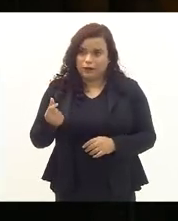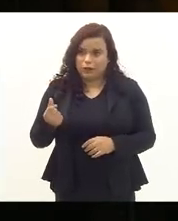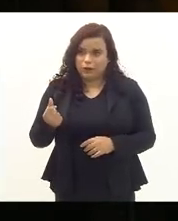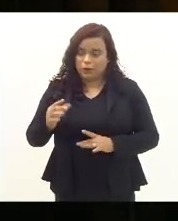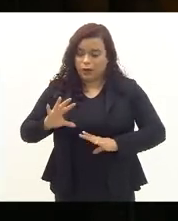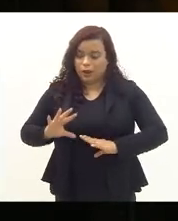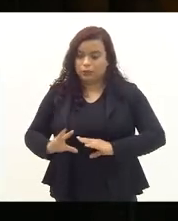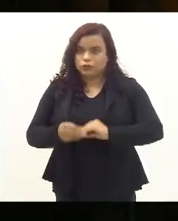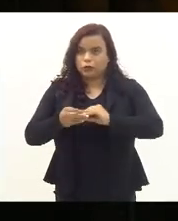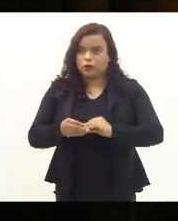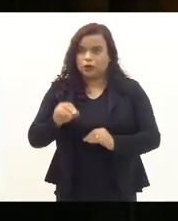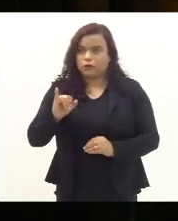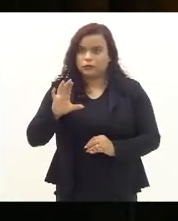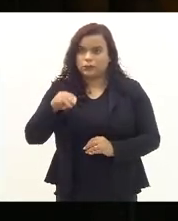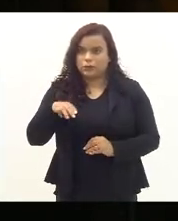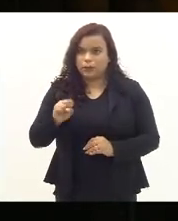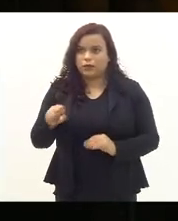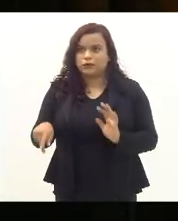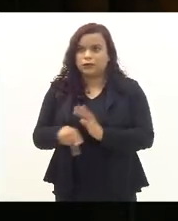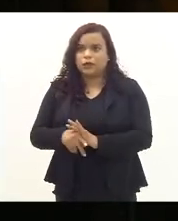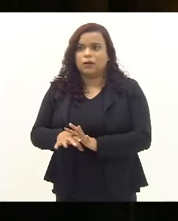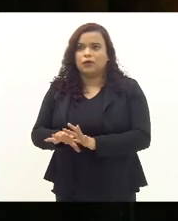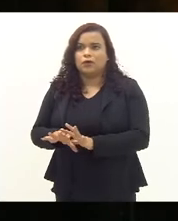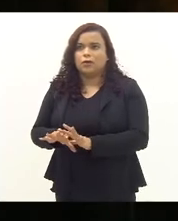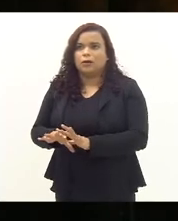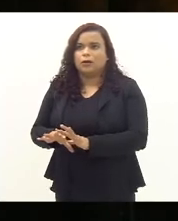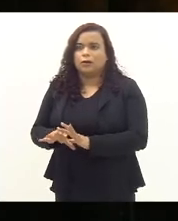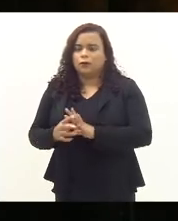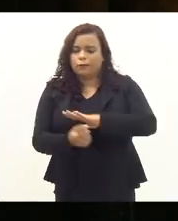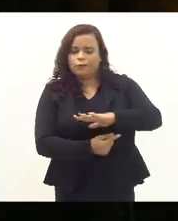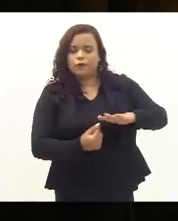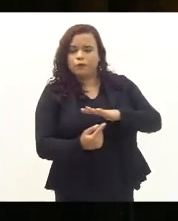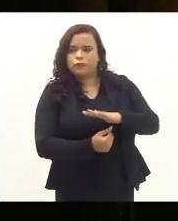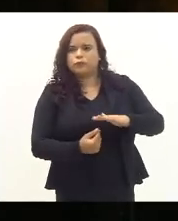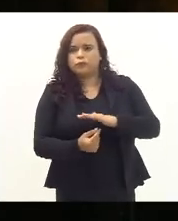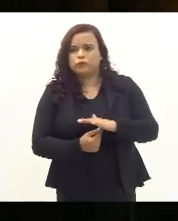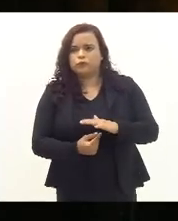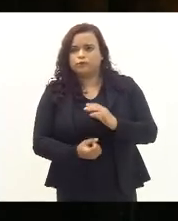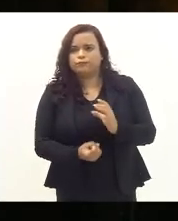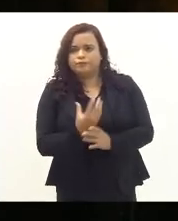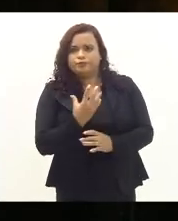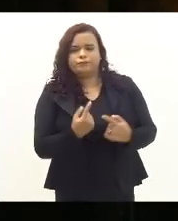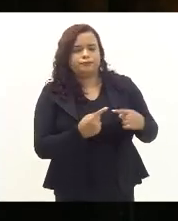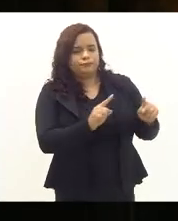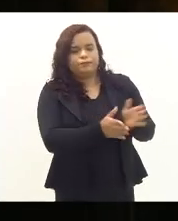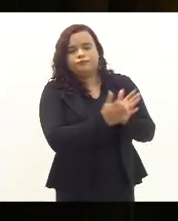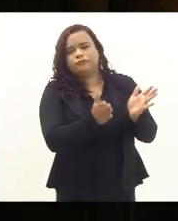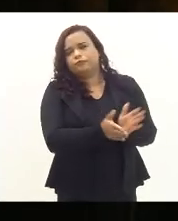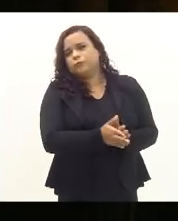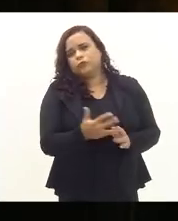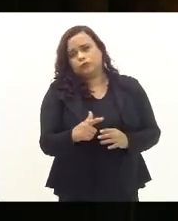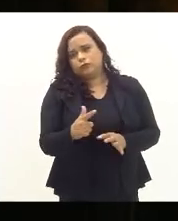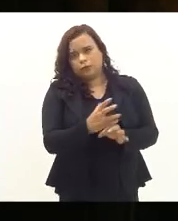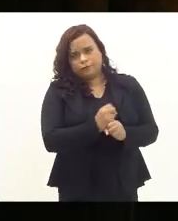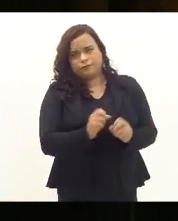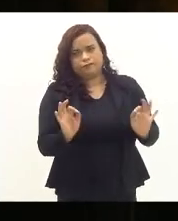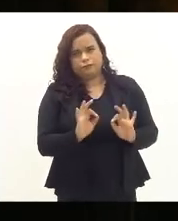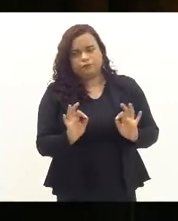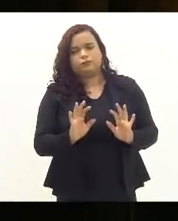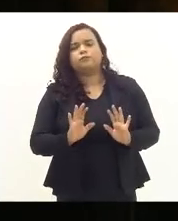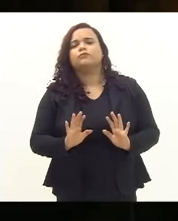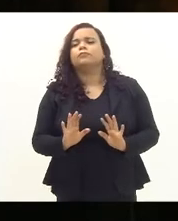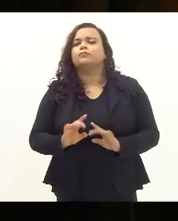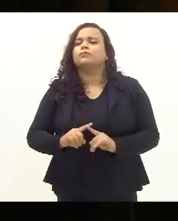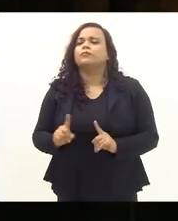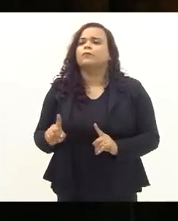adicional do ICMS para a formação do fundo de combate e a pobreza por exemplo só no